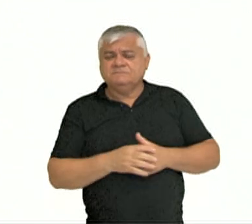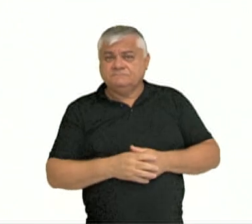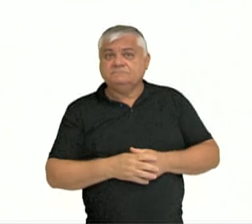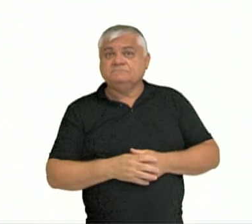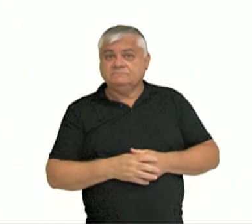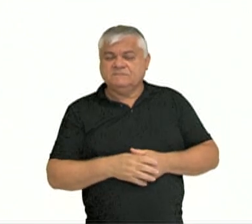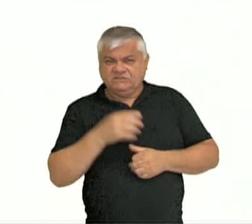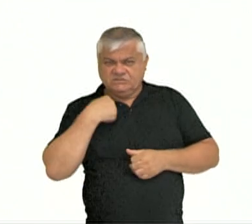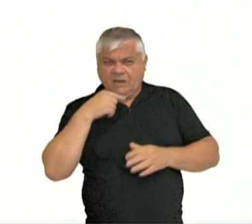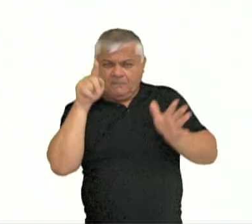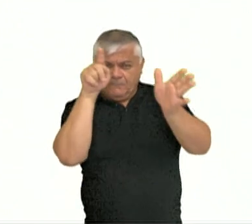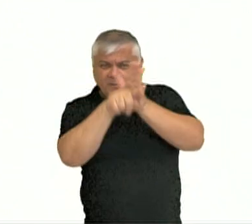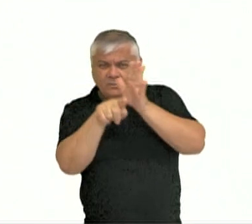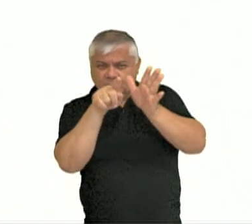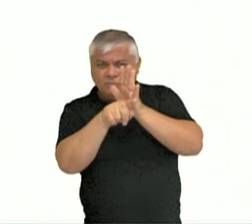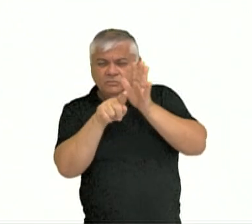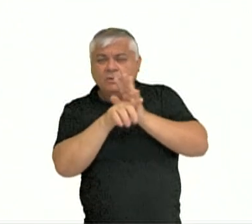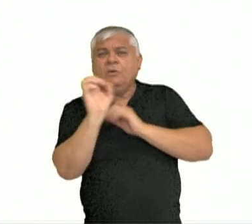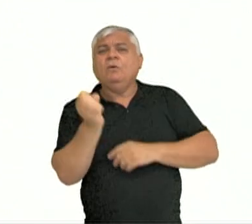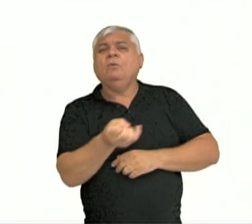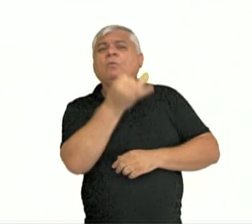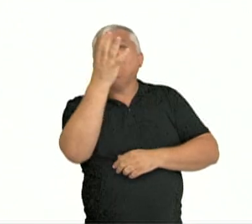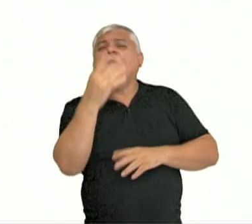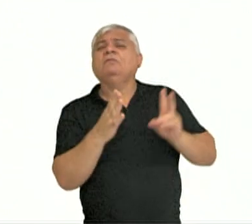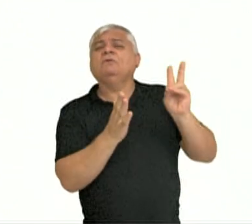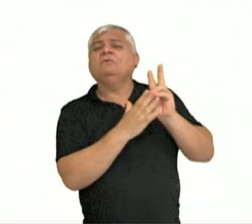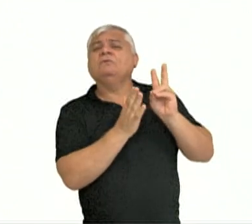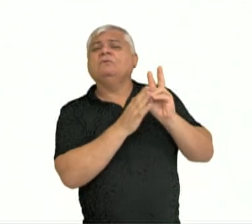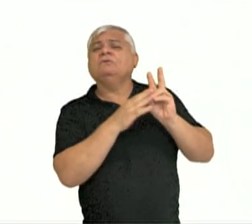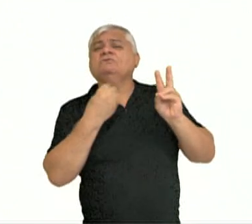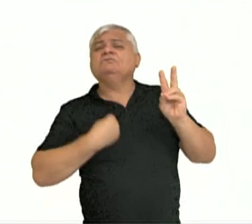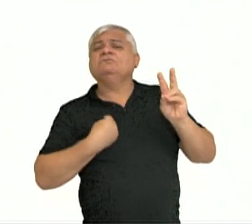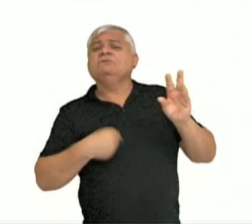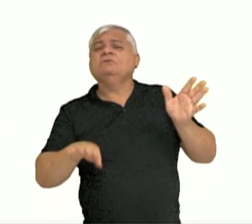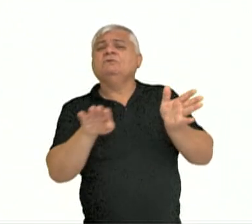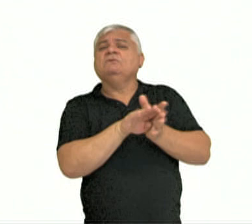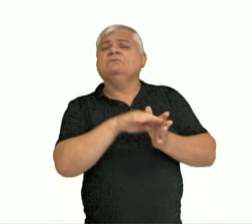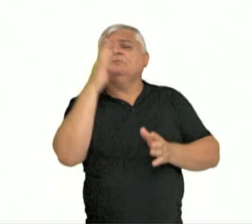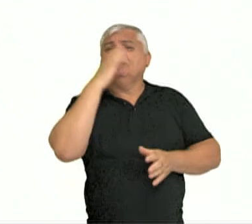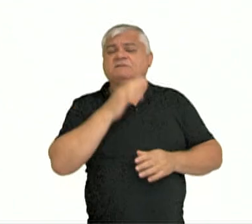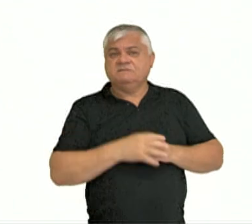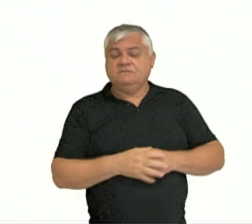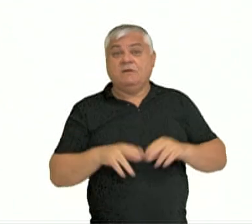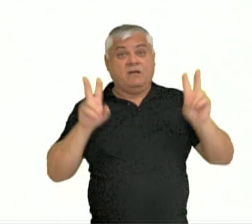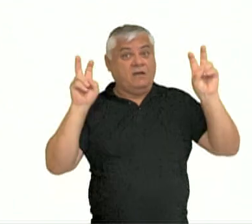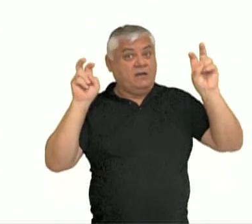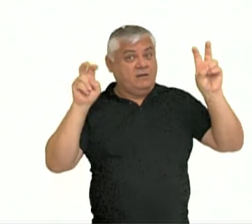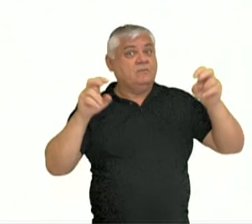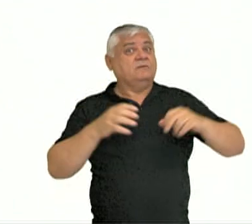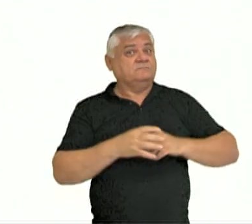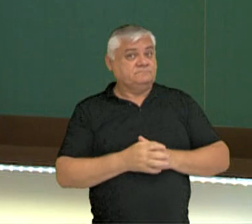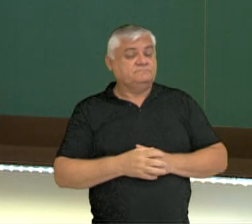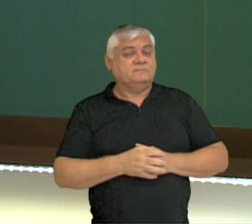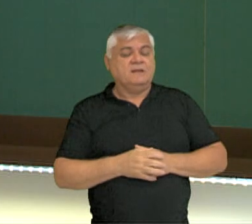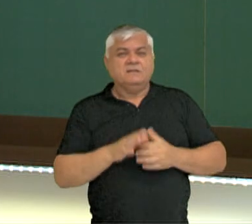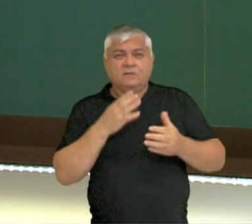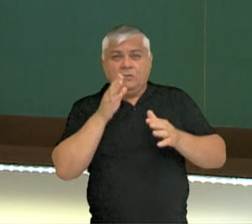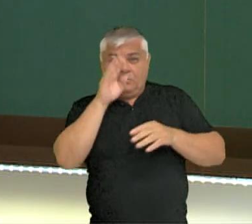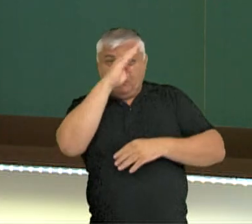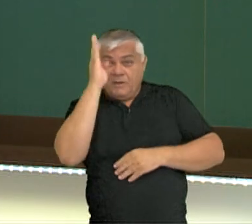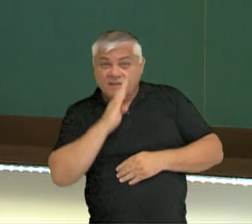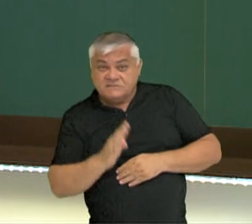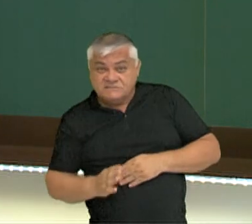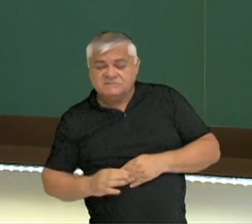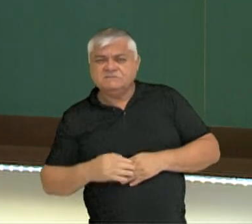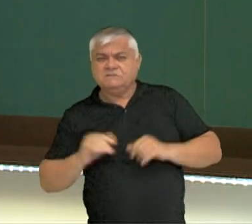Você já se perguntou quando os povos indígenas chegaram ao Brasil? Essa é a nossa aula de hoje. Para que o Brasil fosse povoado por